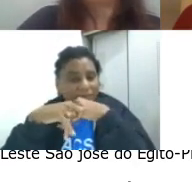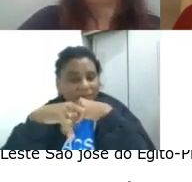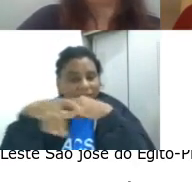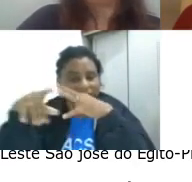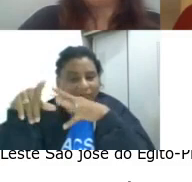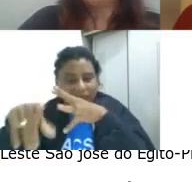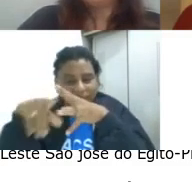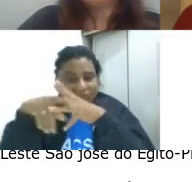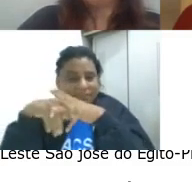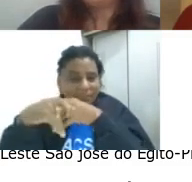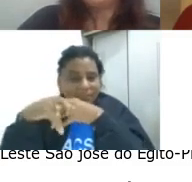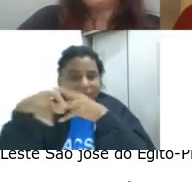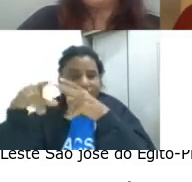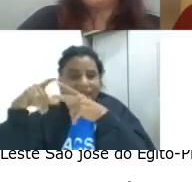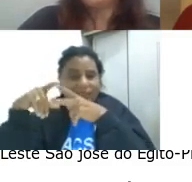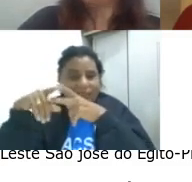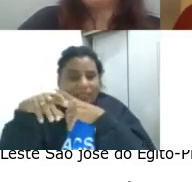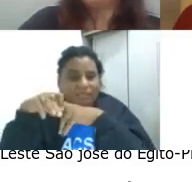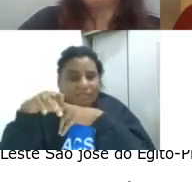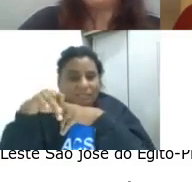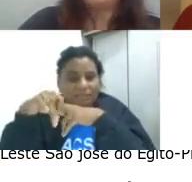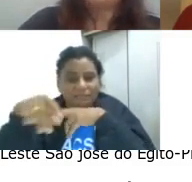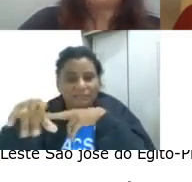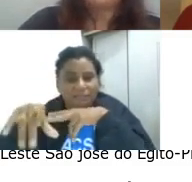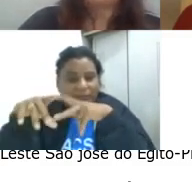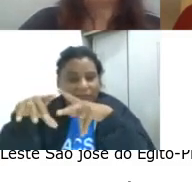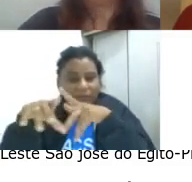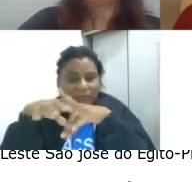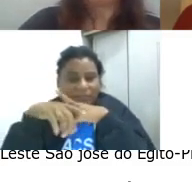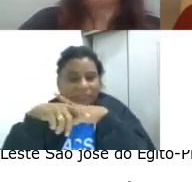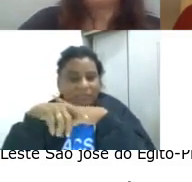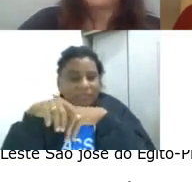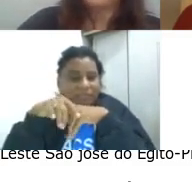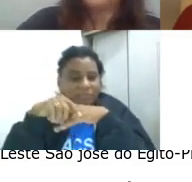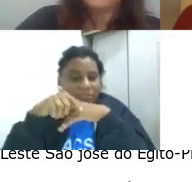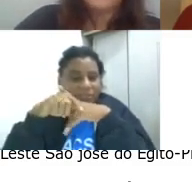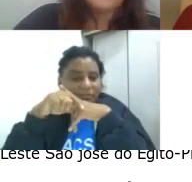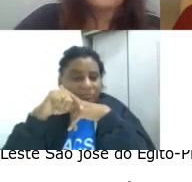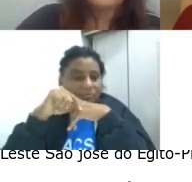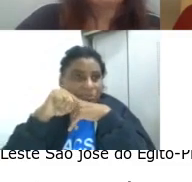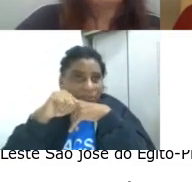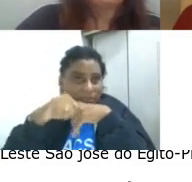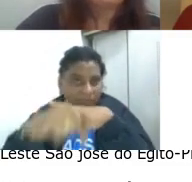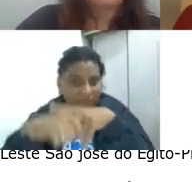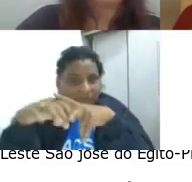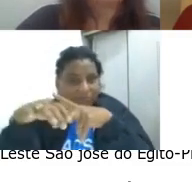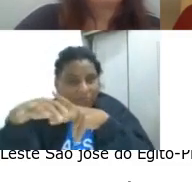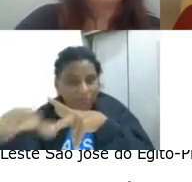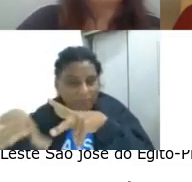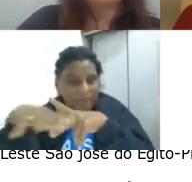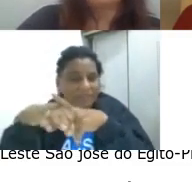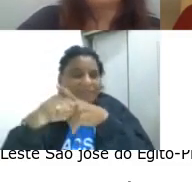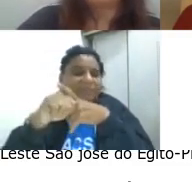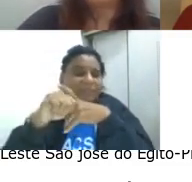a estratégia de busca ativa de sintomáticos respiratórios e de rastreamento da TV devem ser realizados em todos os serviços de saúde a primeira etapa